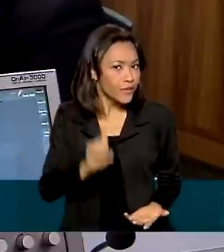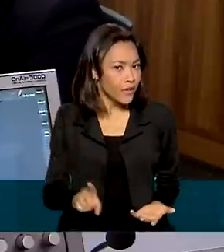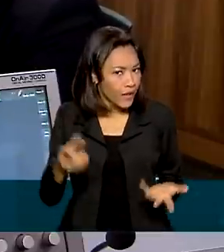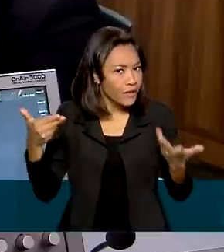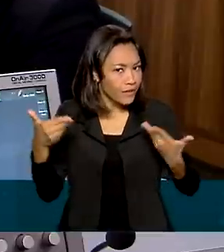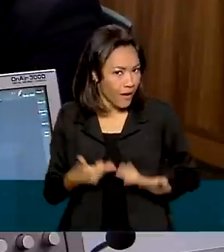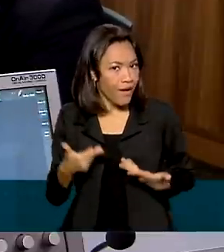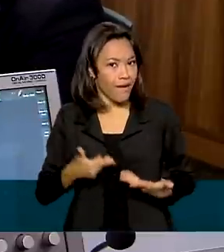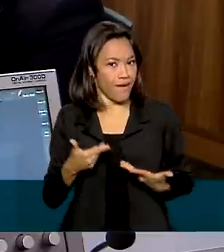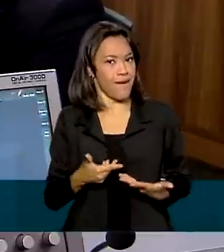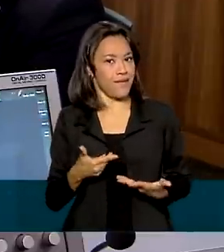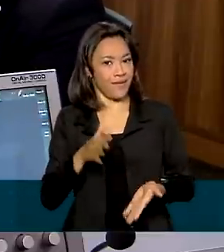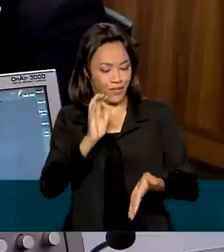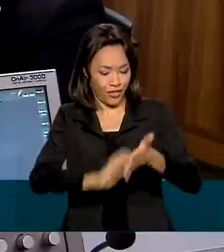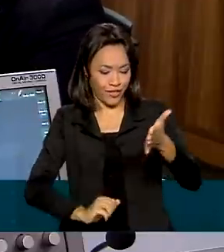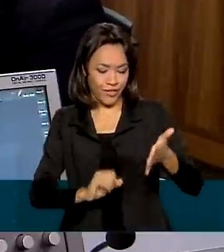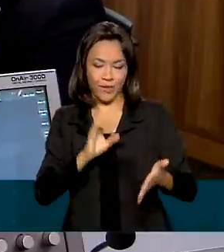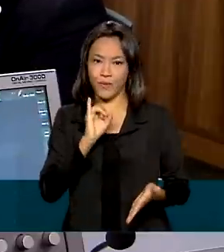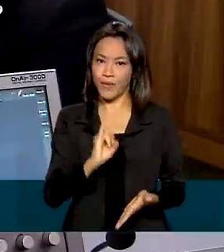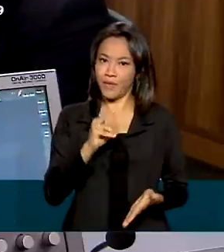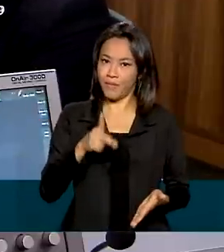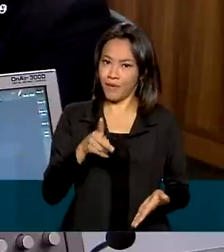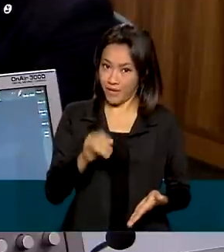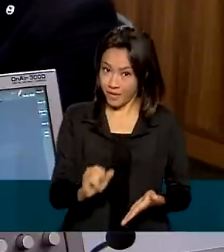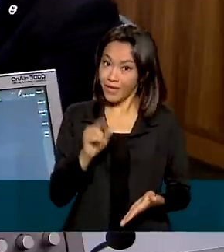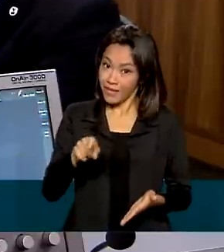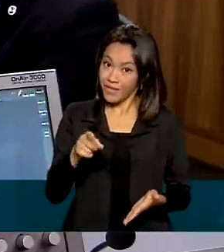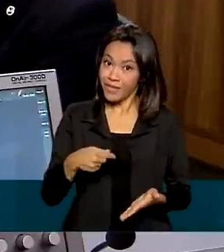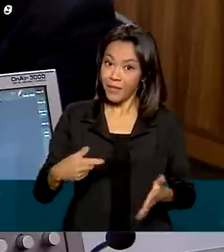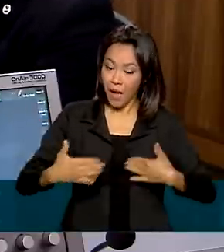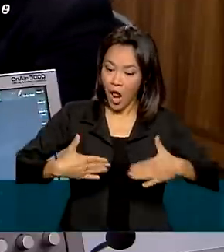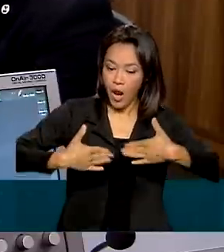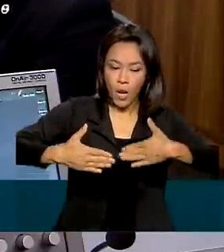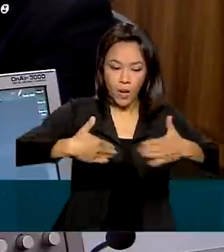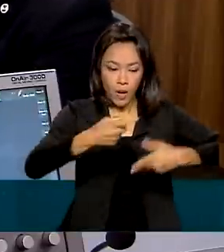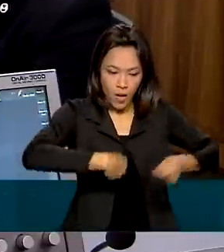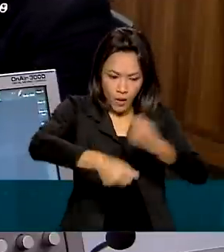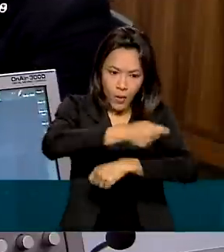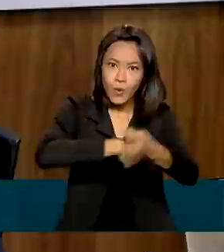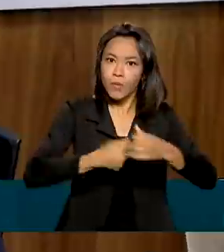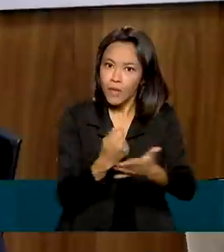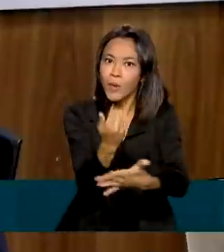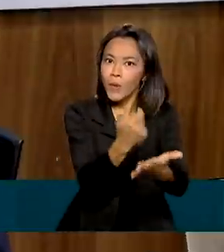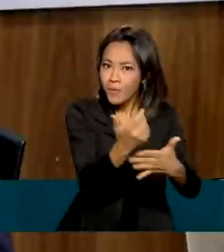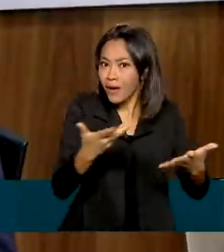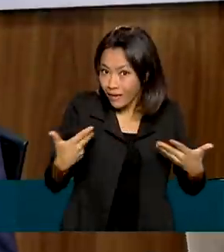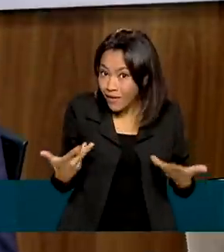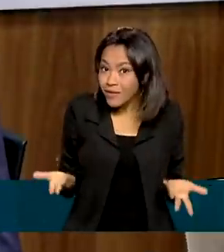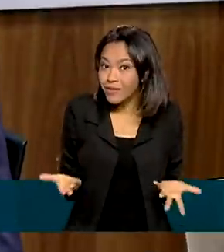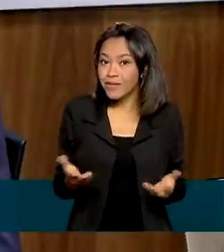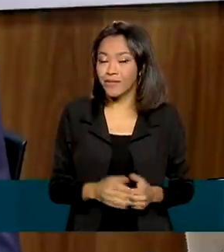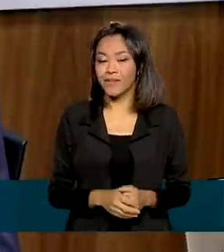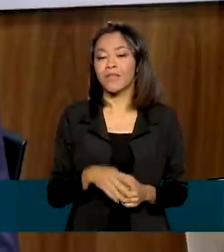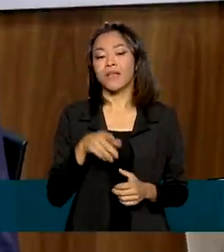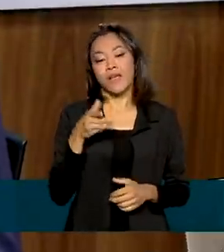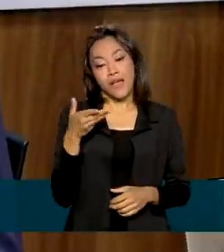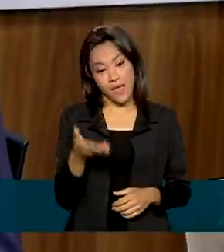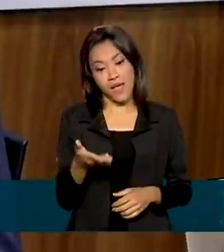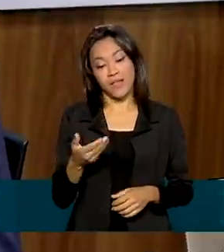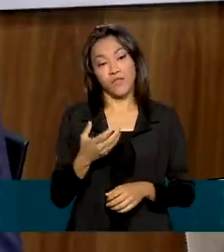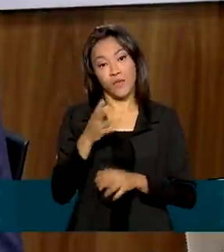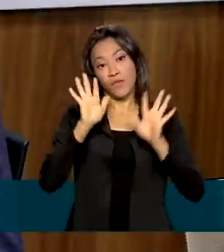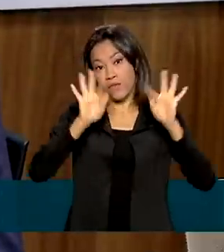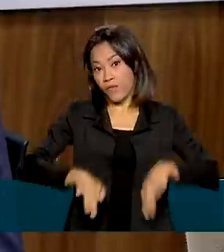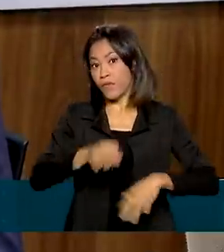direito a essa isenção isso é mais um sentiu para o consumo e para movimentar a economia né é esse benefício acabou